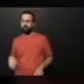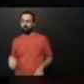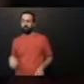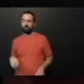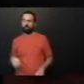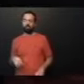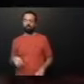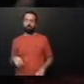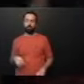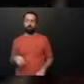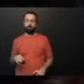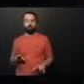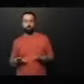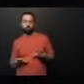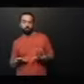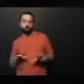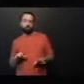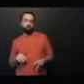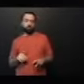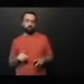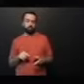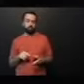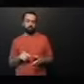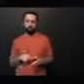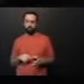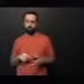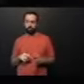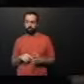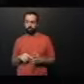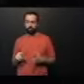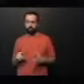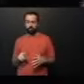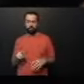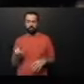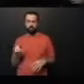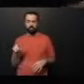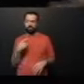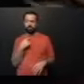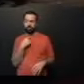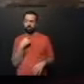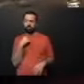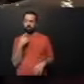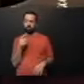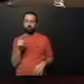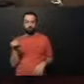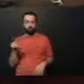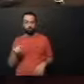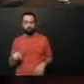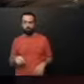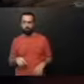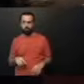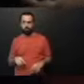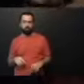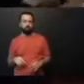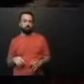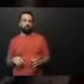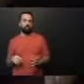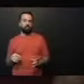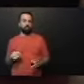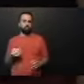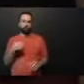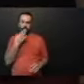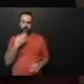no final, mas escritas com som de Z, né? São palavrinhas que às vezes confundem algumas crianças. Por